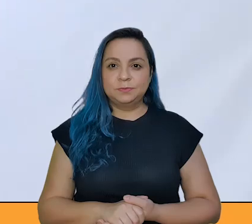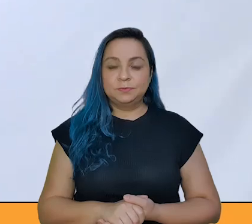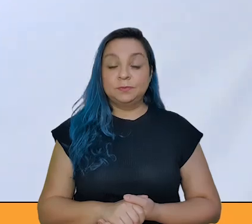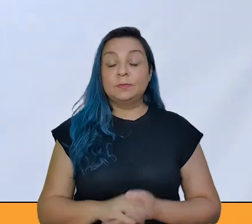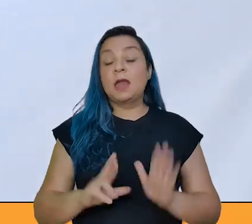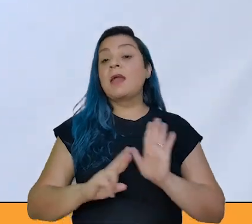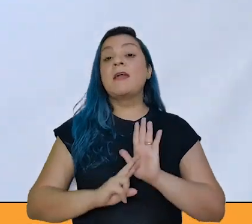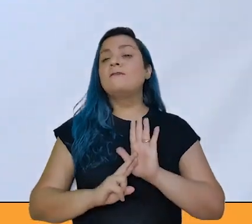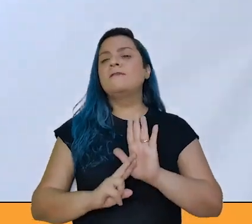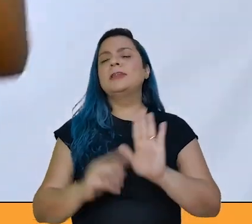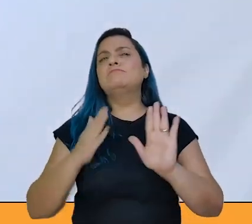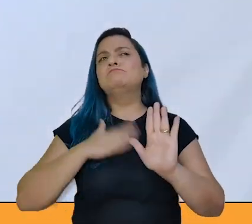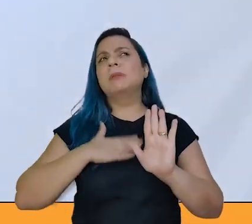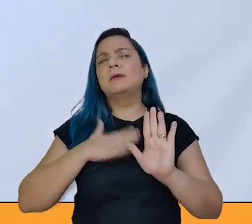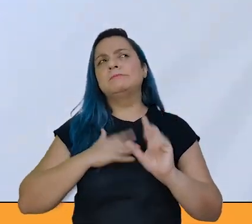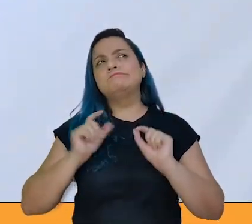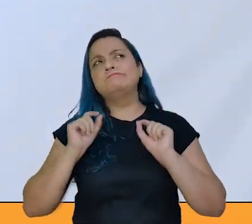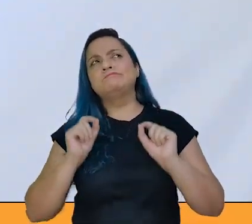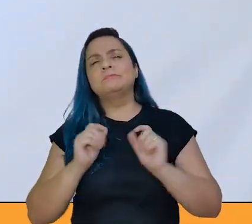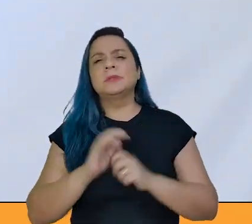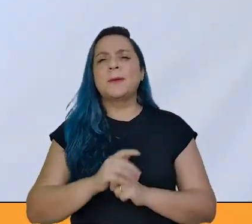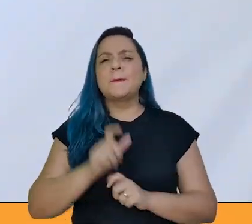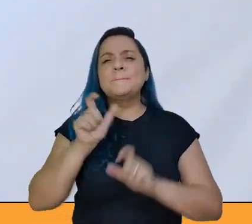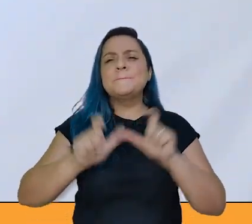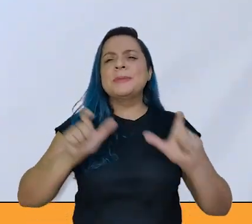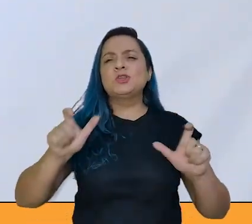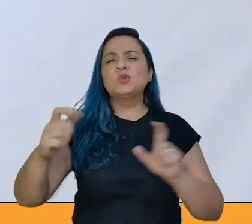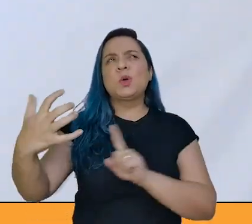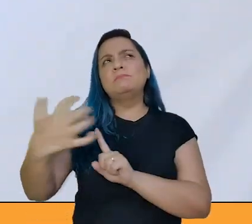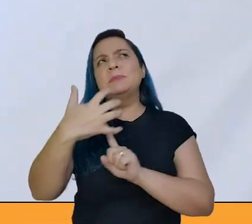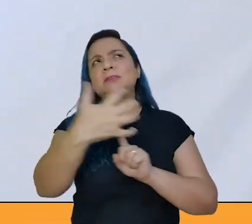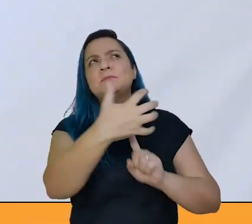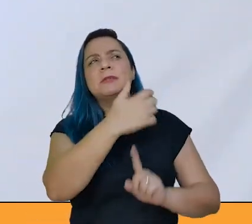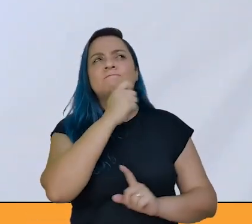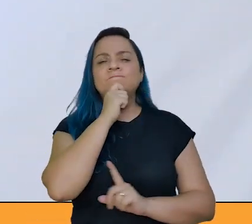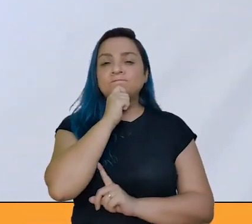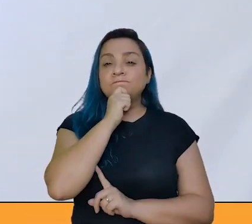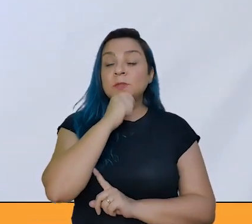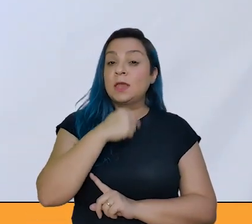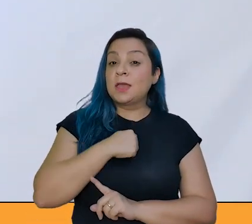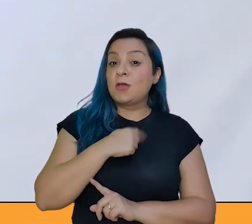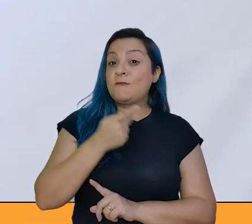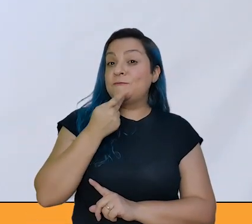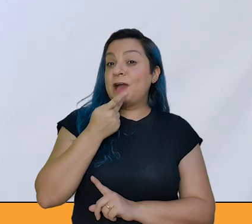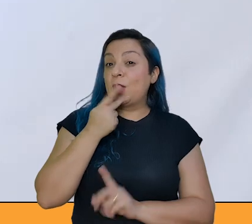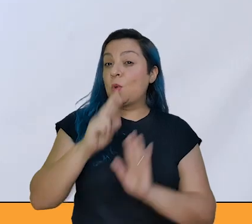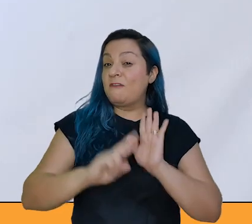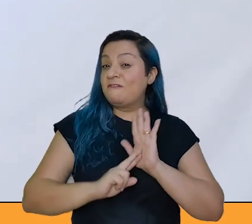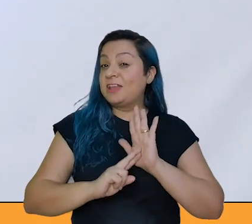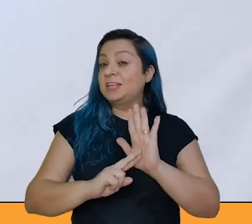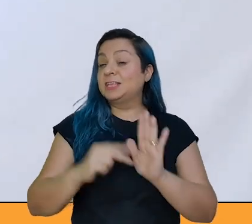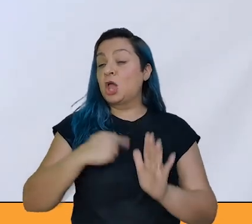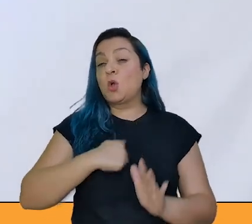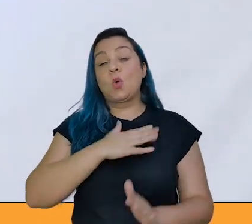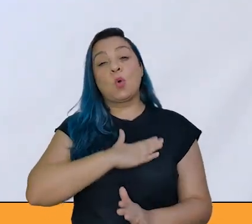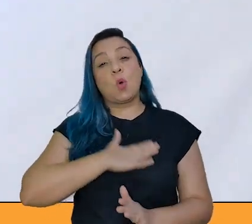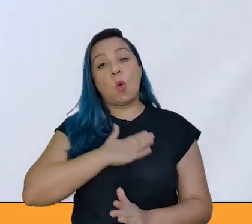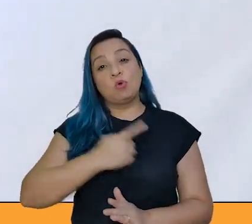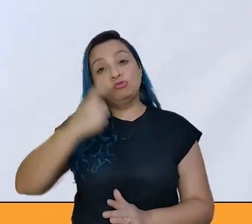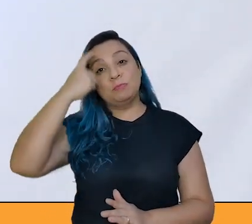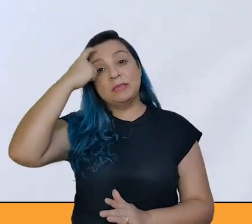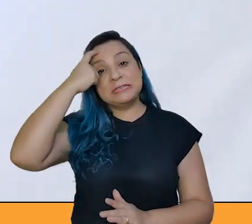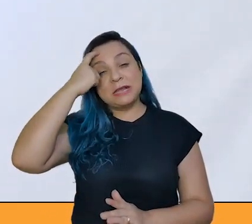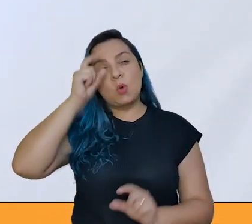De referências, pessoas que me inspiram, quando eu falo um pouco sobre referências, eu gosto de